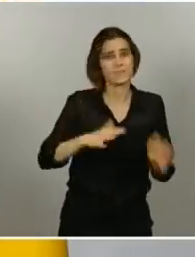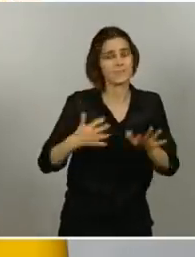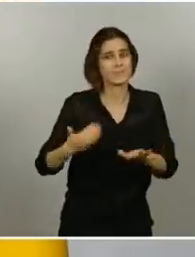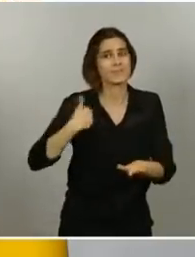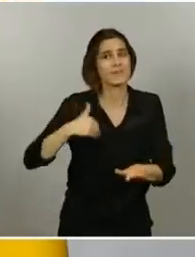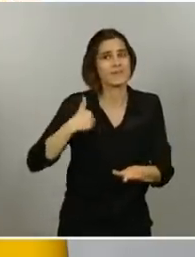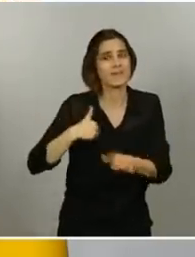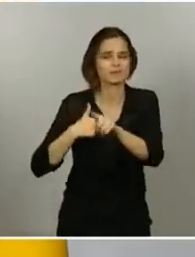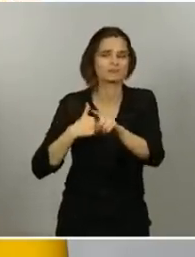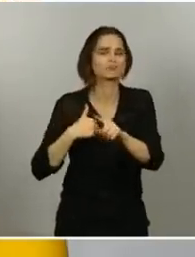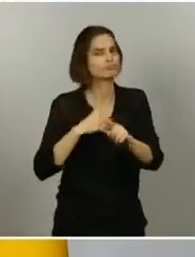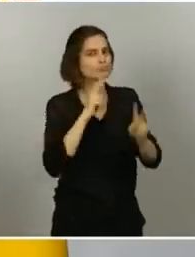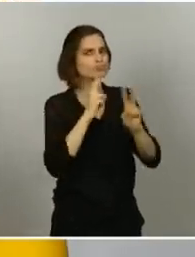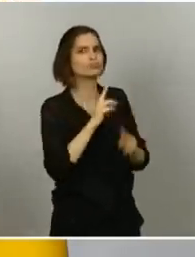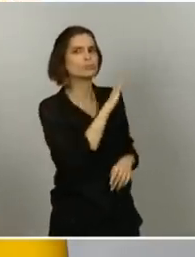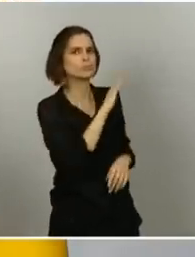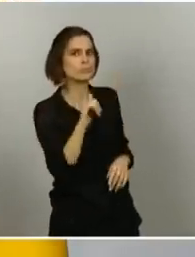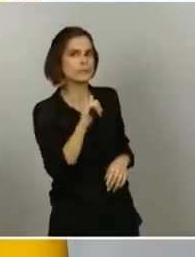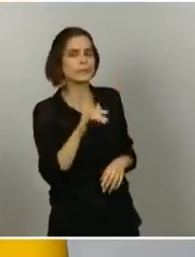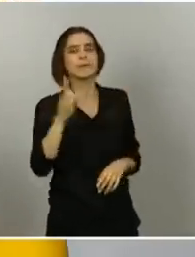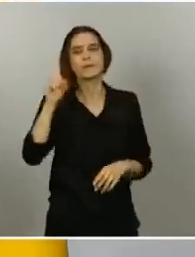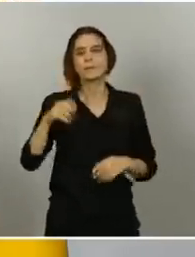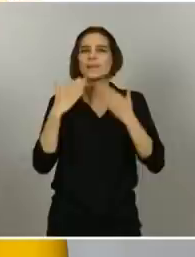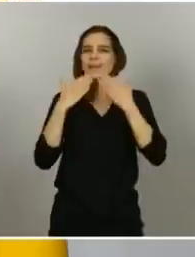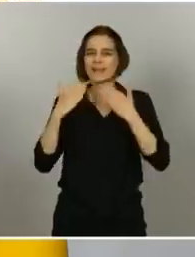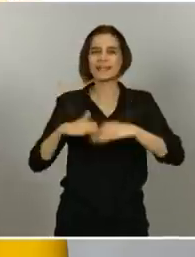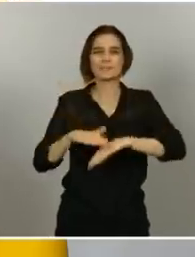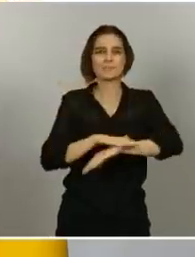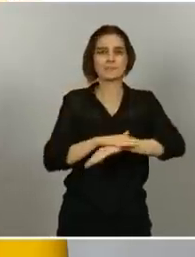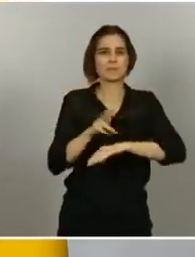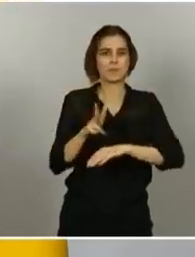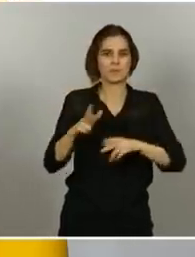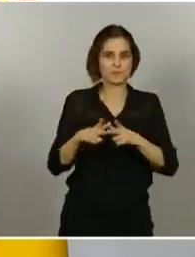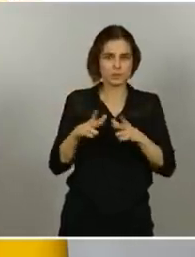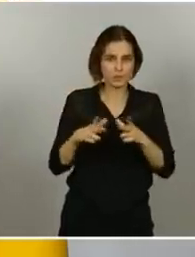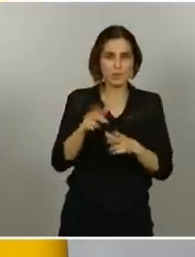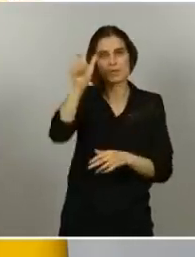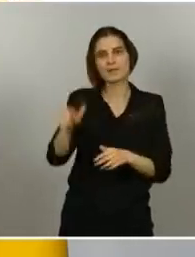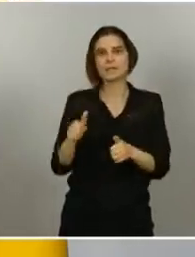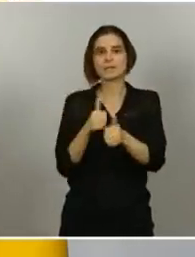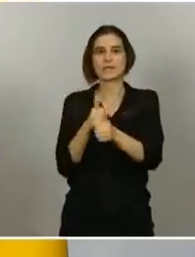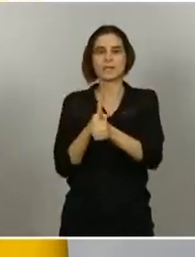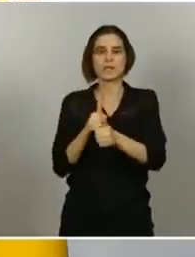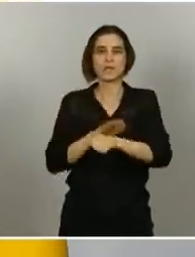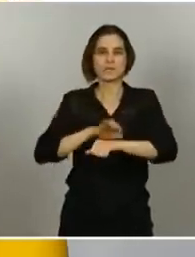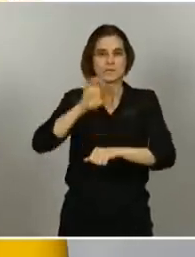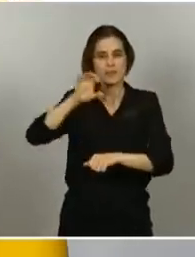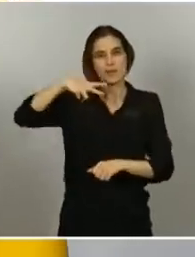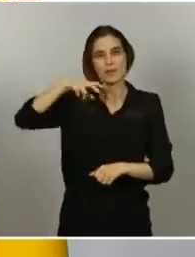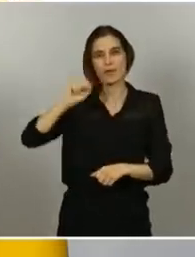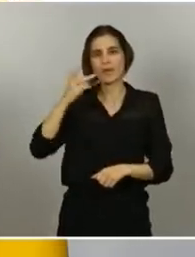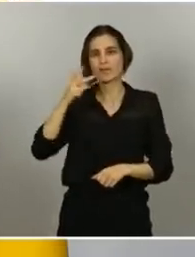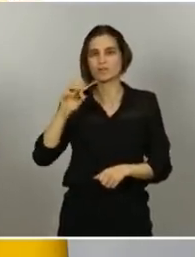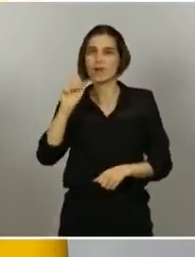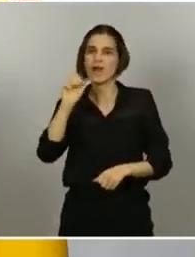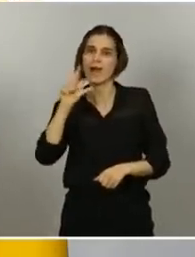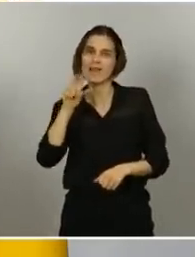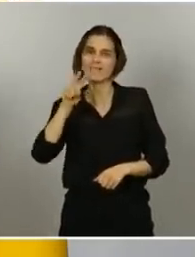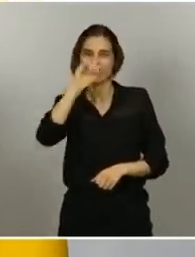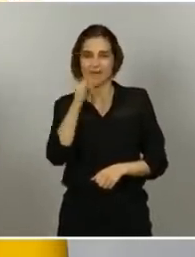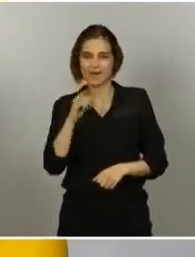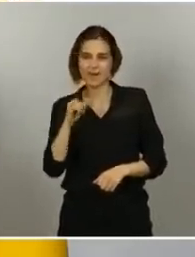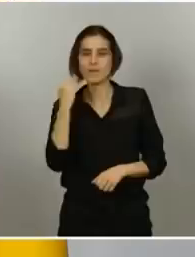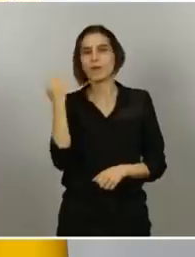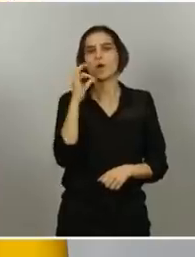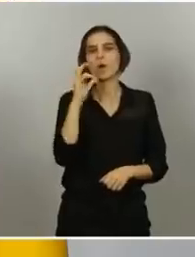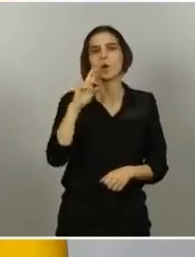gracias ao Ministerio de Derechos Sociales, ao seu secretario de Estado, Nacho Álvarez, a Jorge Usó e a todo o equipo que han sido